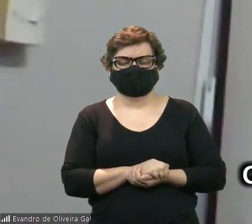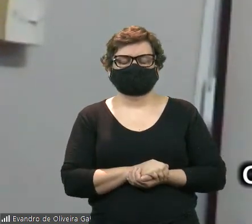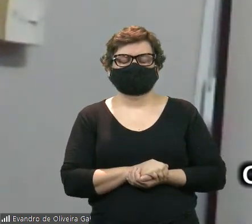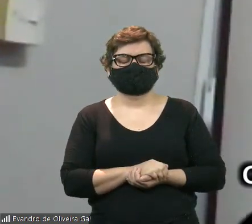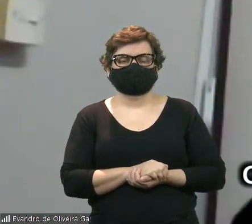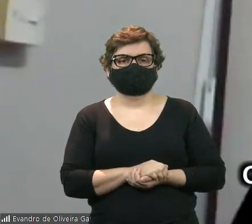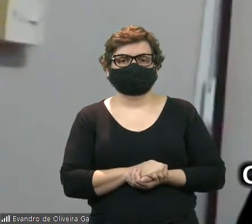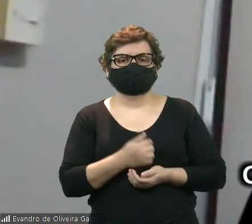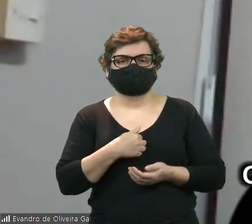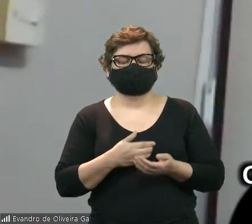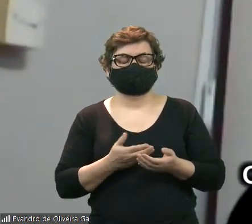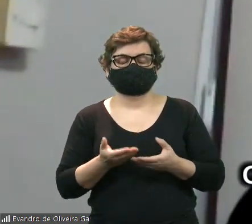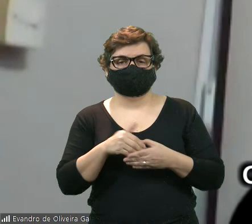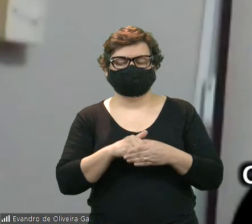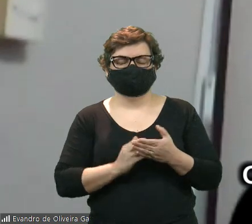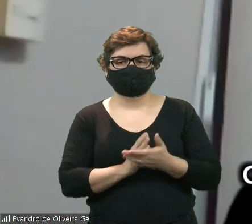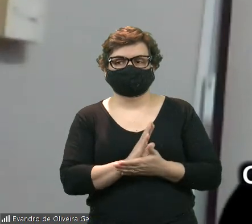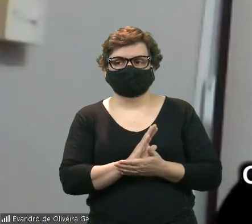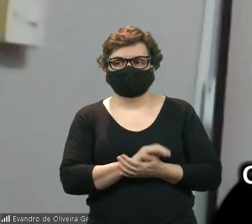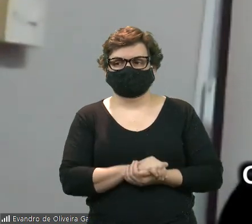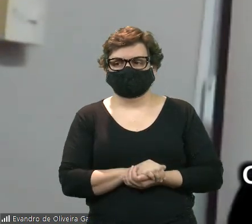a favor.